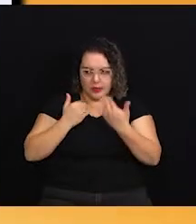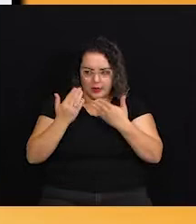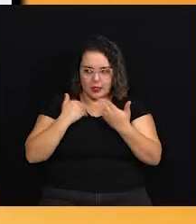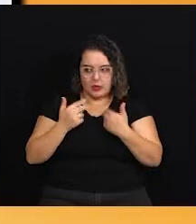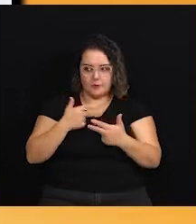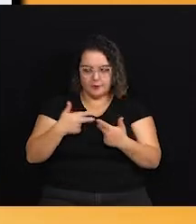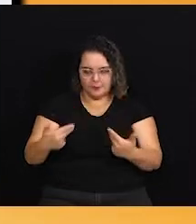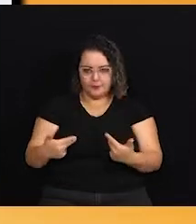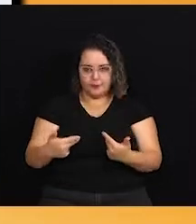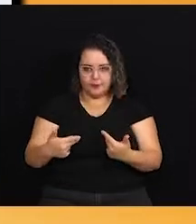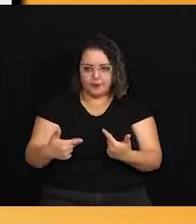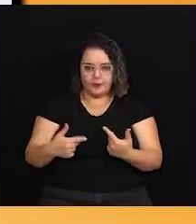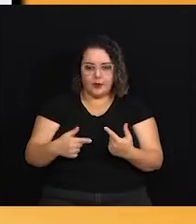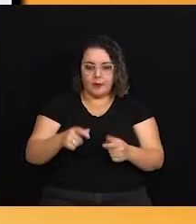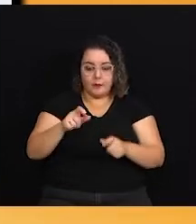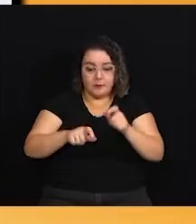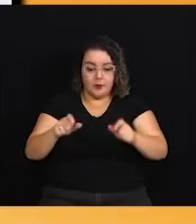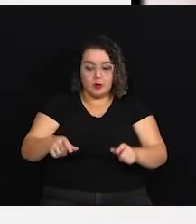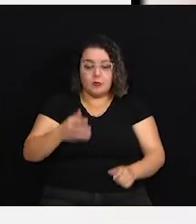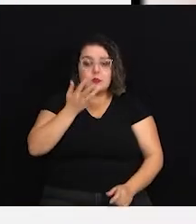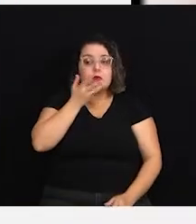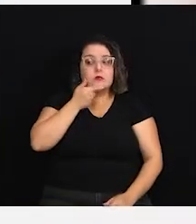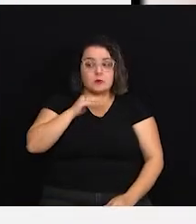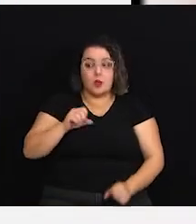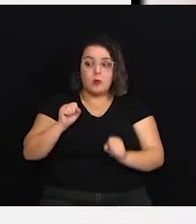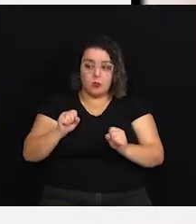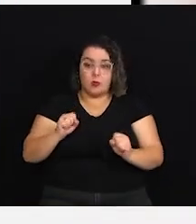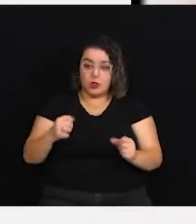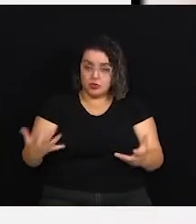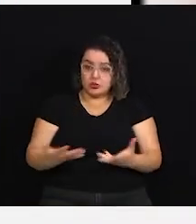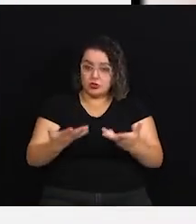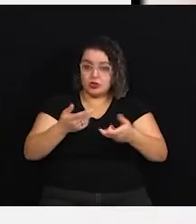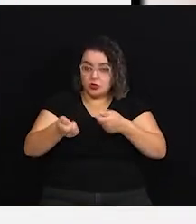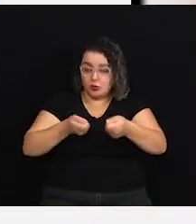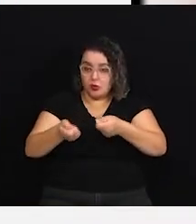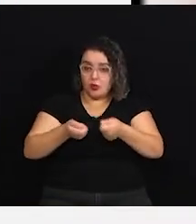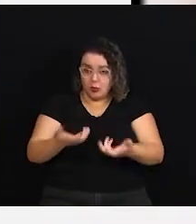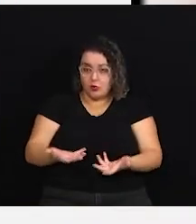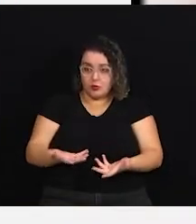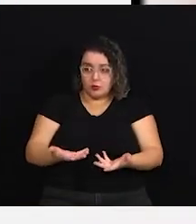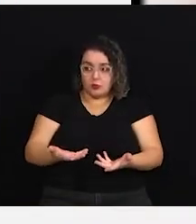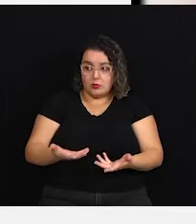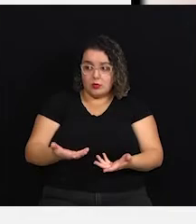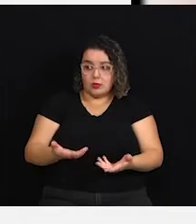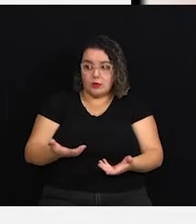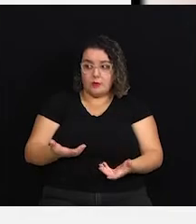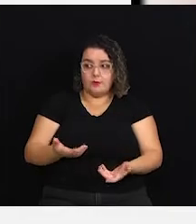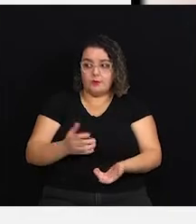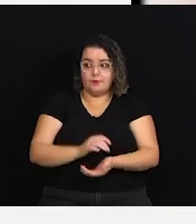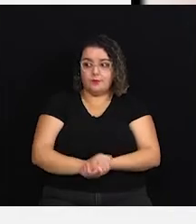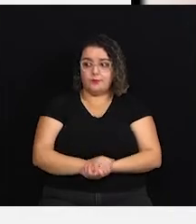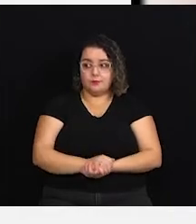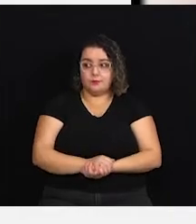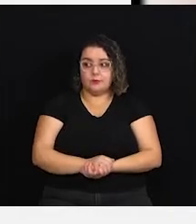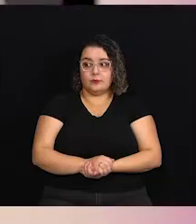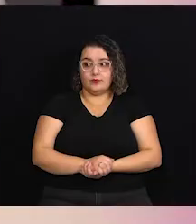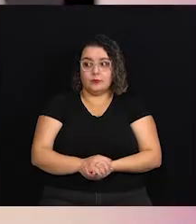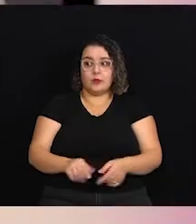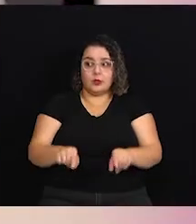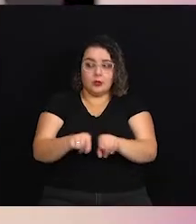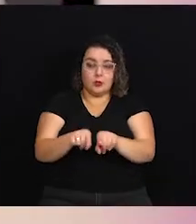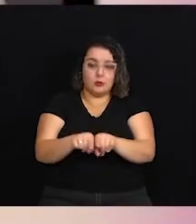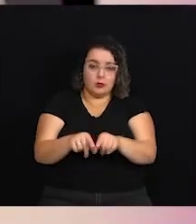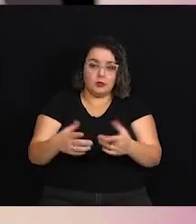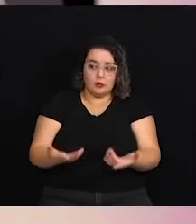ela para algumas crianças ela pode realmente ajudar a controlar bem as crises E além disso